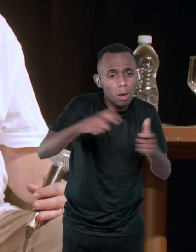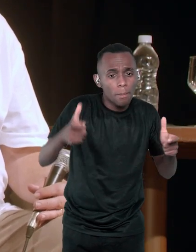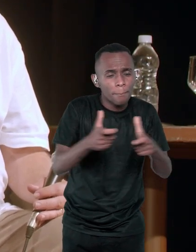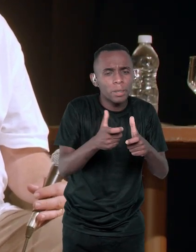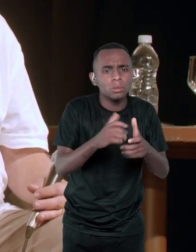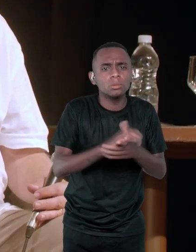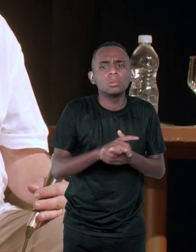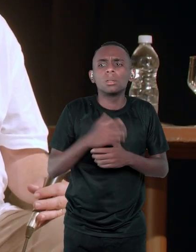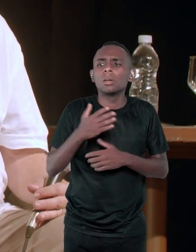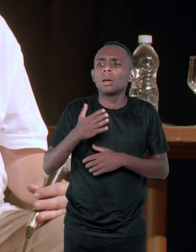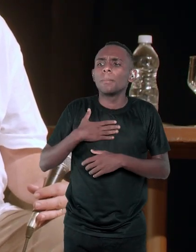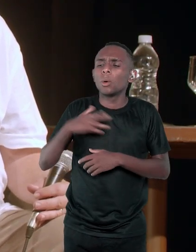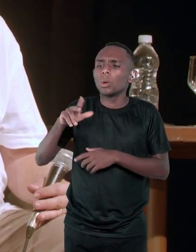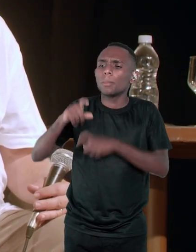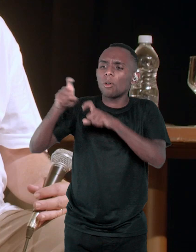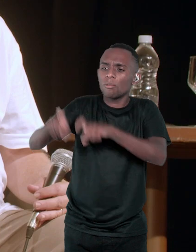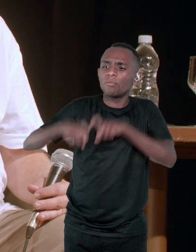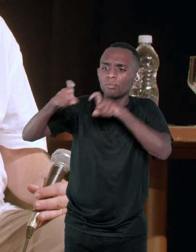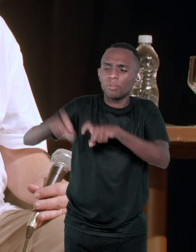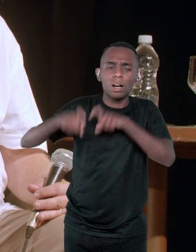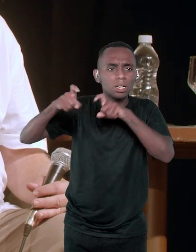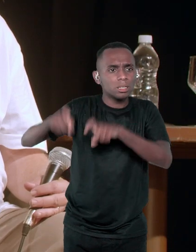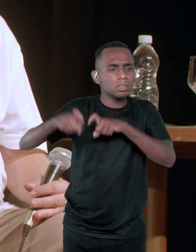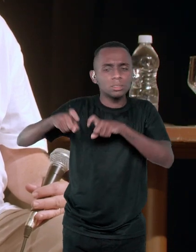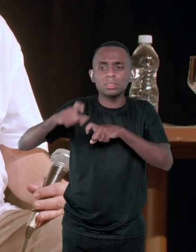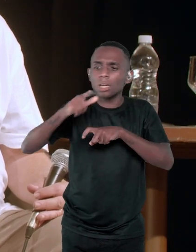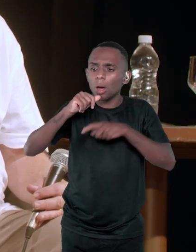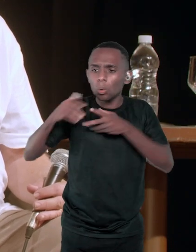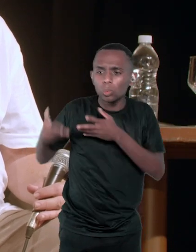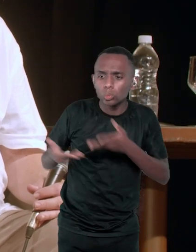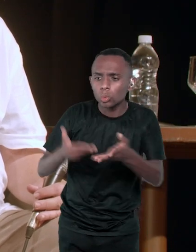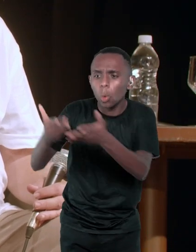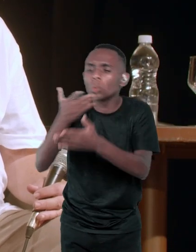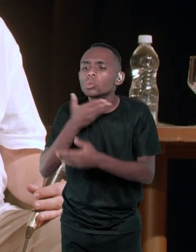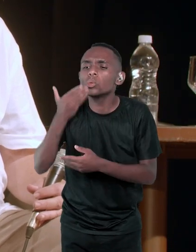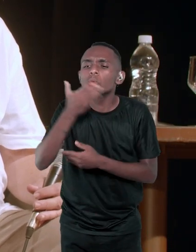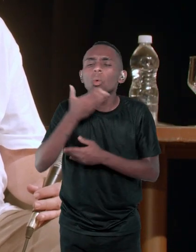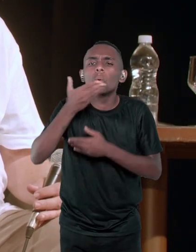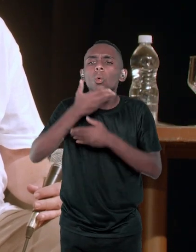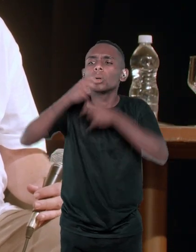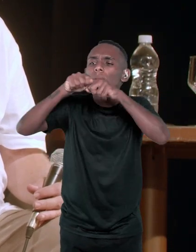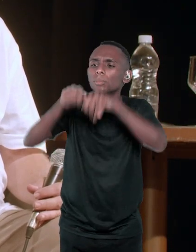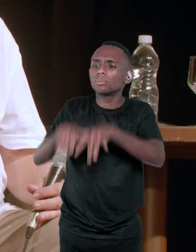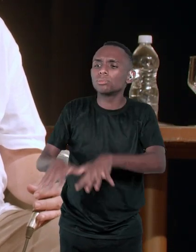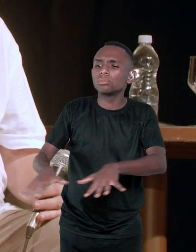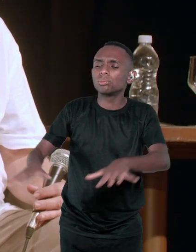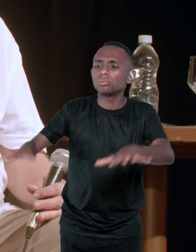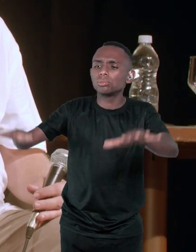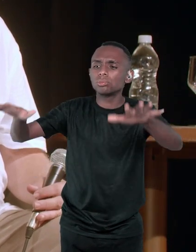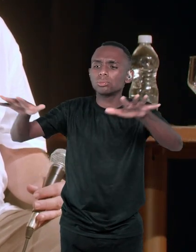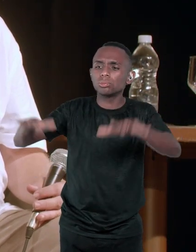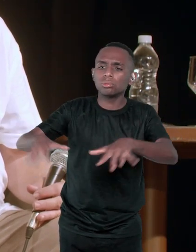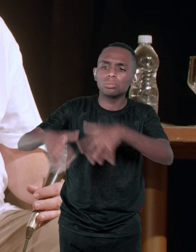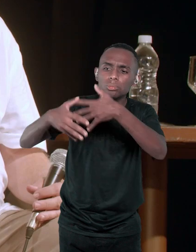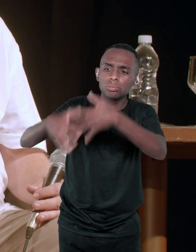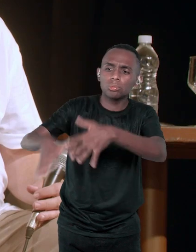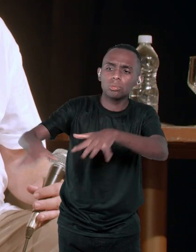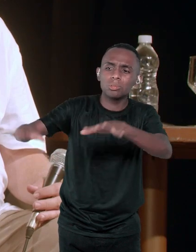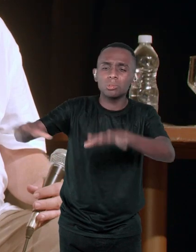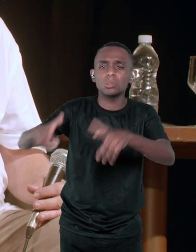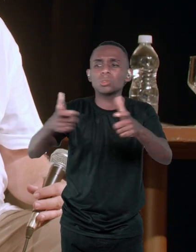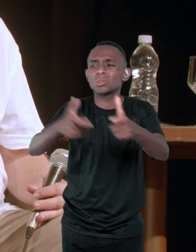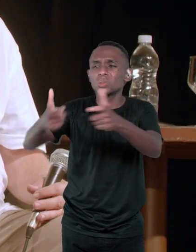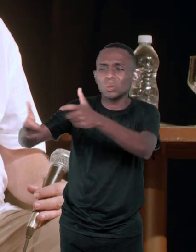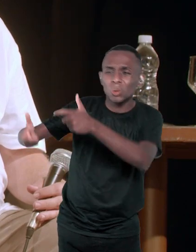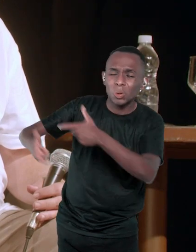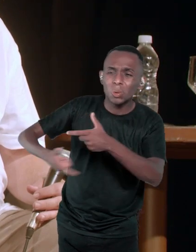Deslizava na fazenda de meu irmão. O Rio Doce banha terras amargas de maleita,